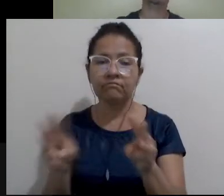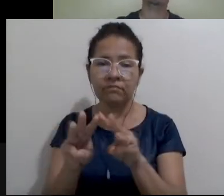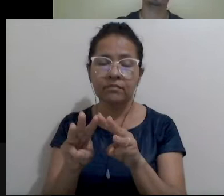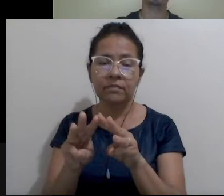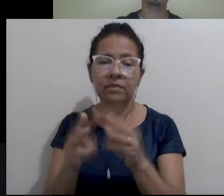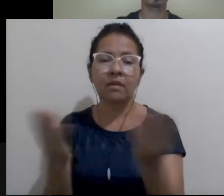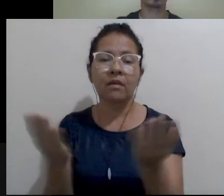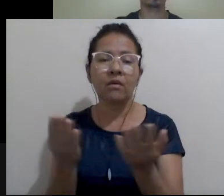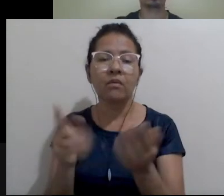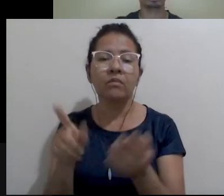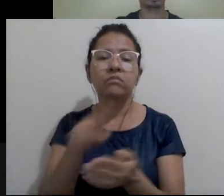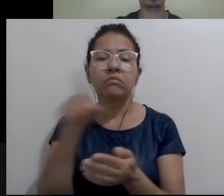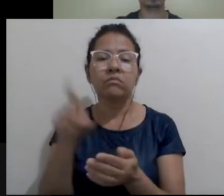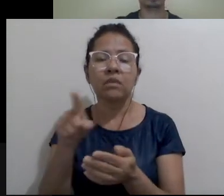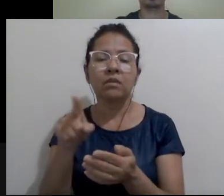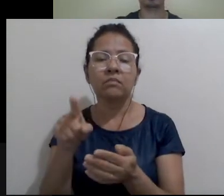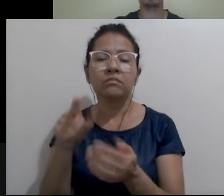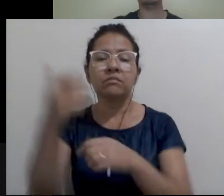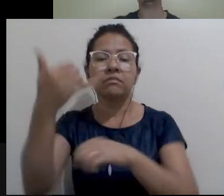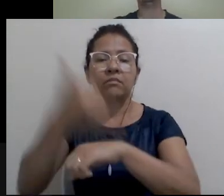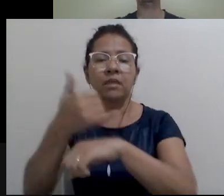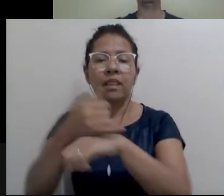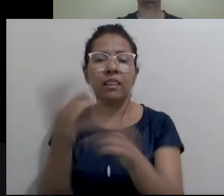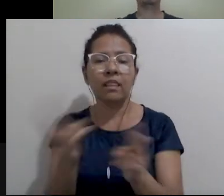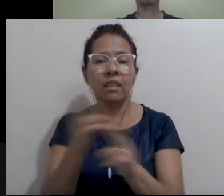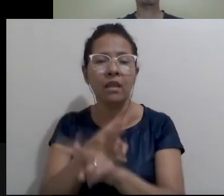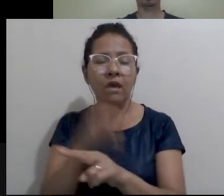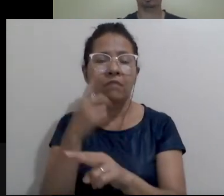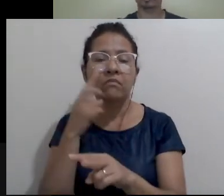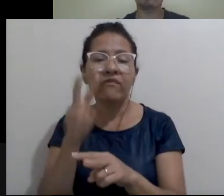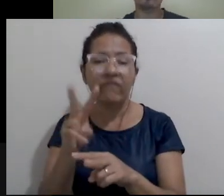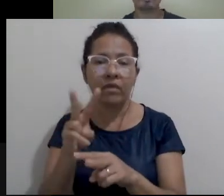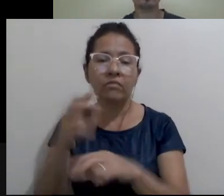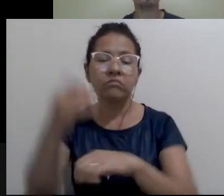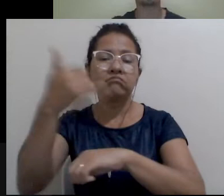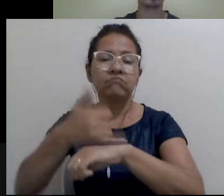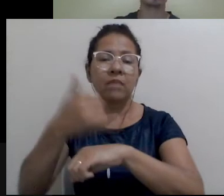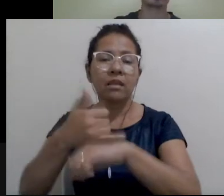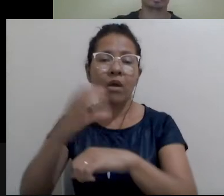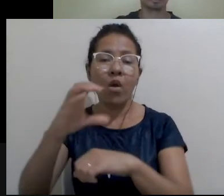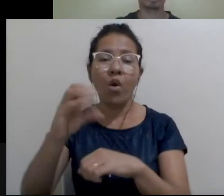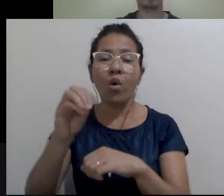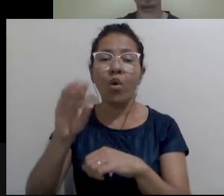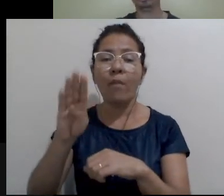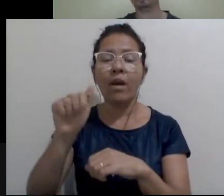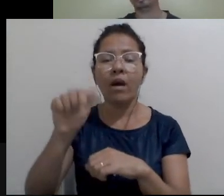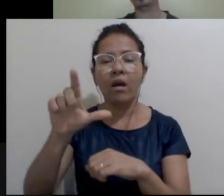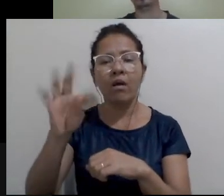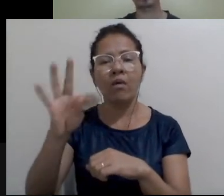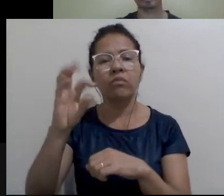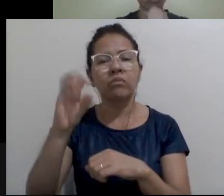os compostos de coordenação e os metais de transição, a gente tem aqui a configuração do metal cobalto. Se a gente for na tabela